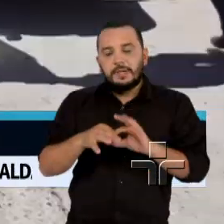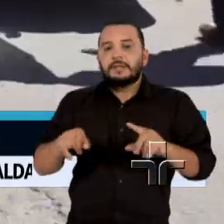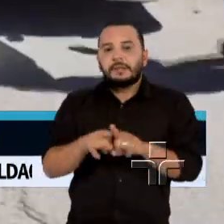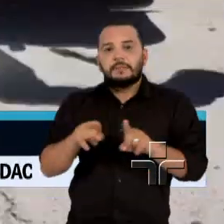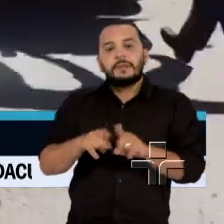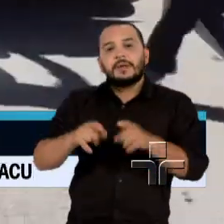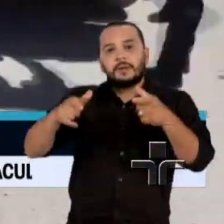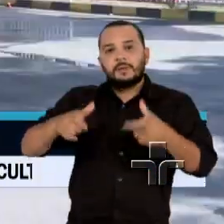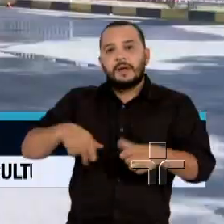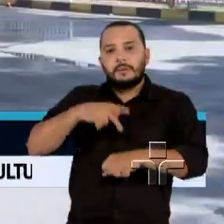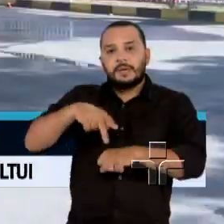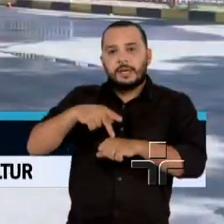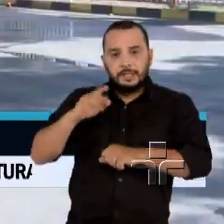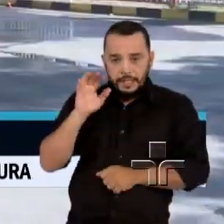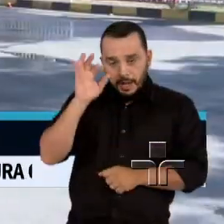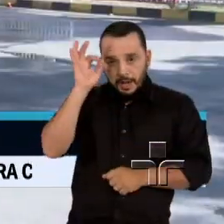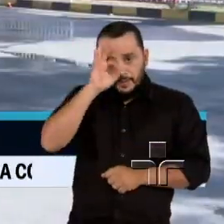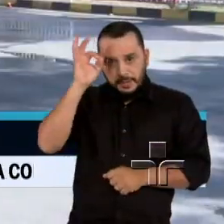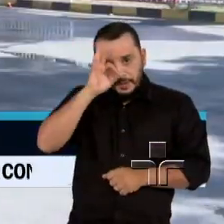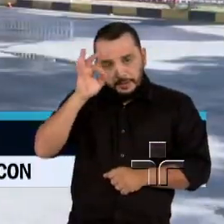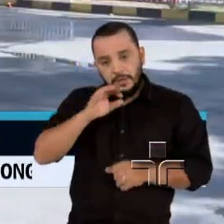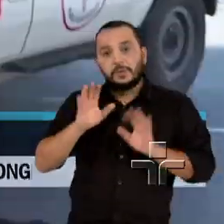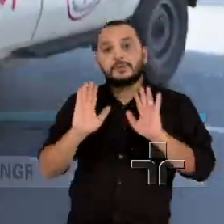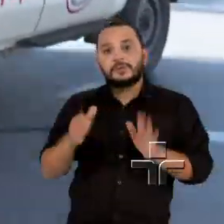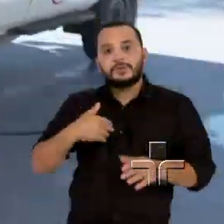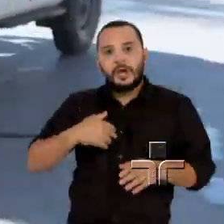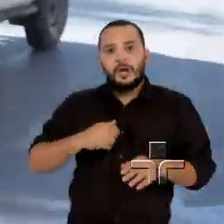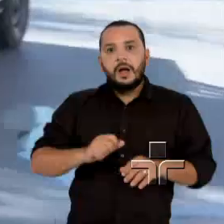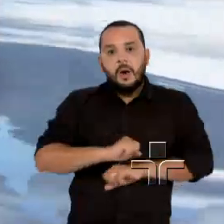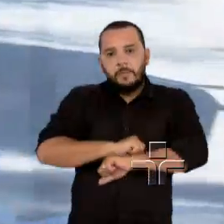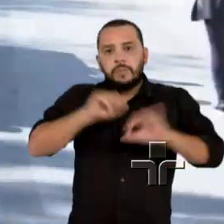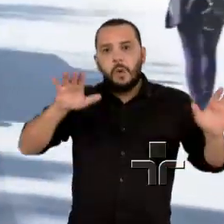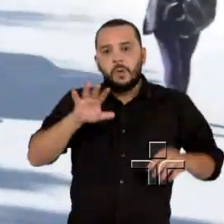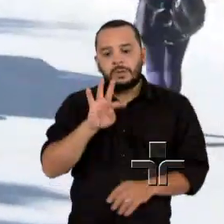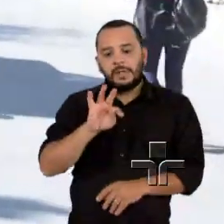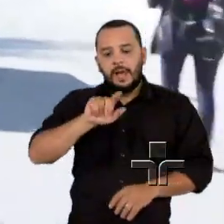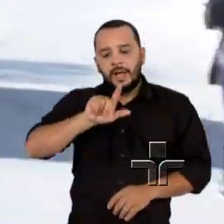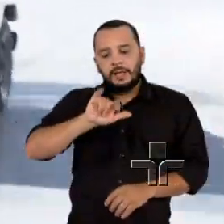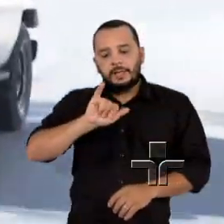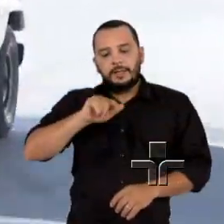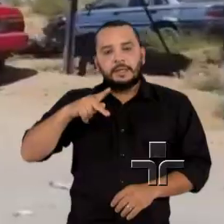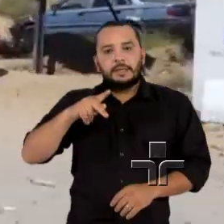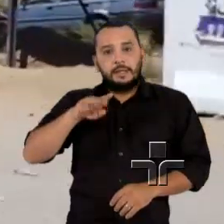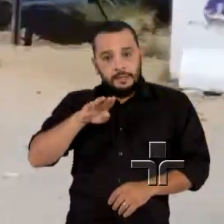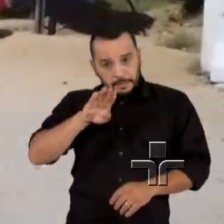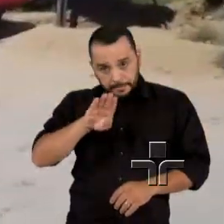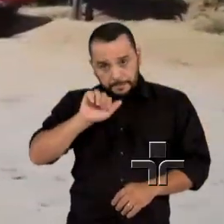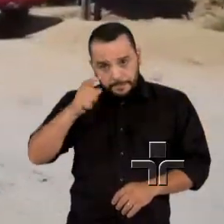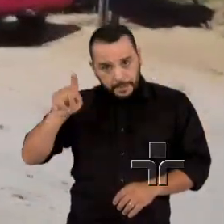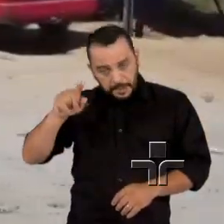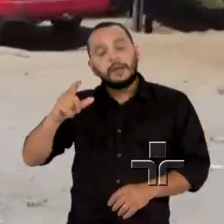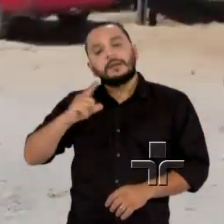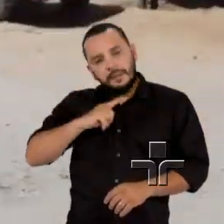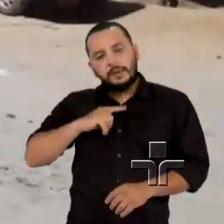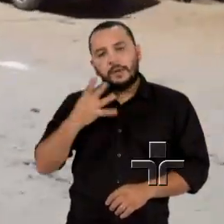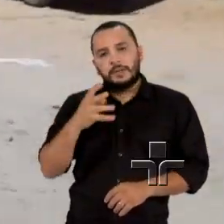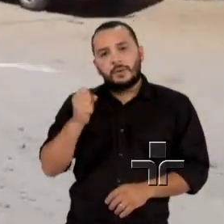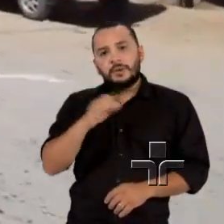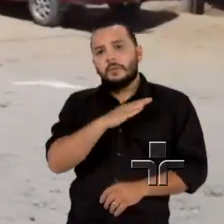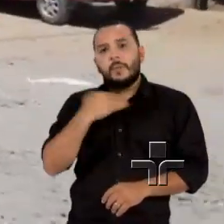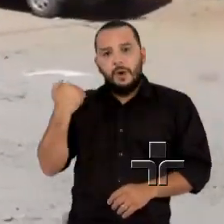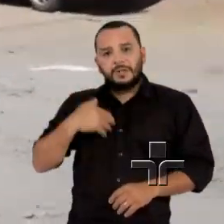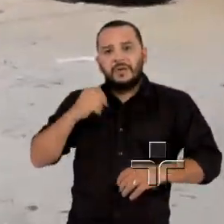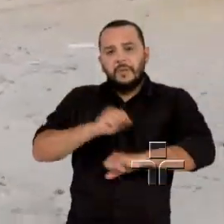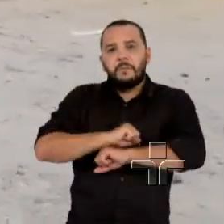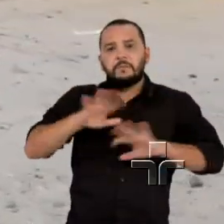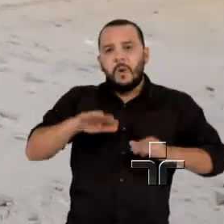Afeganistão, 2 ataques suicidas do Talibã deixaram pelo menos 48 mortos. Na província de Parwan, a explosão foi perto